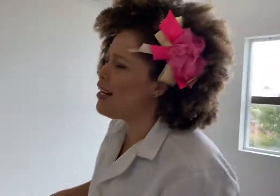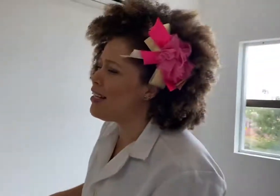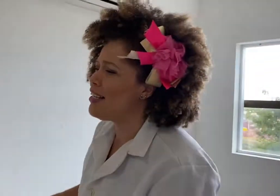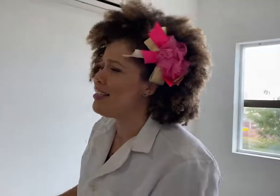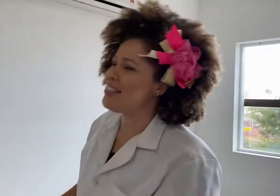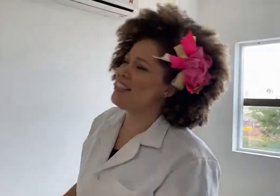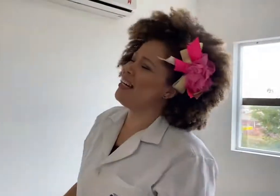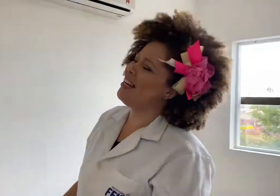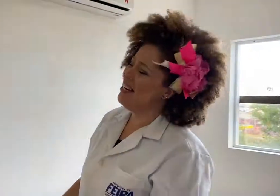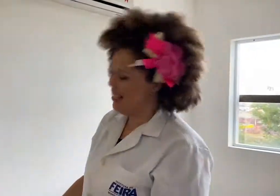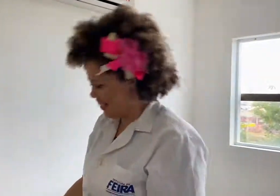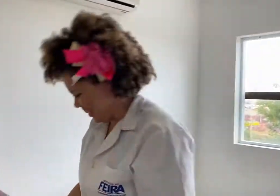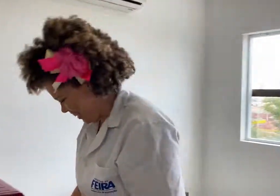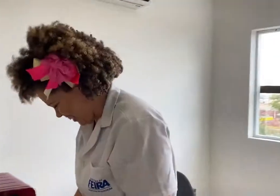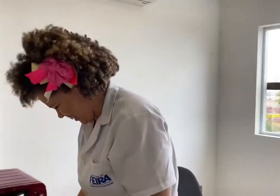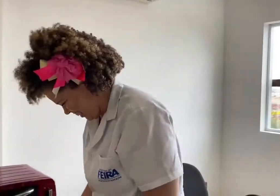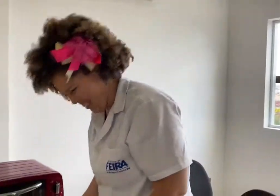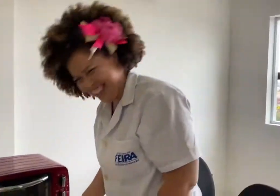Que delícia.